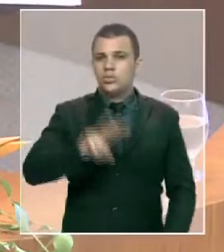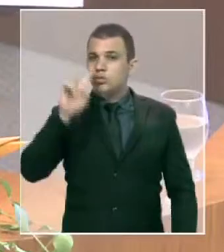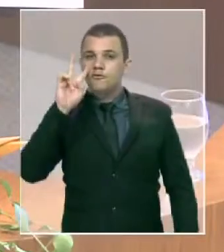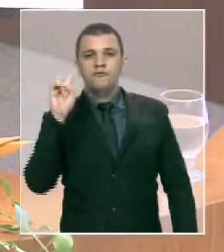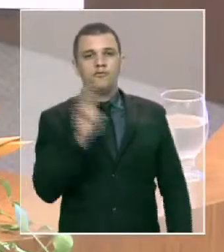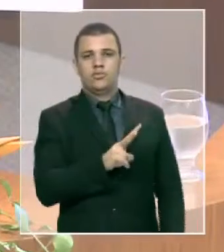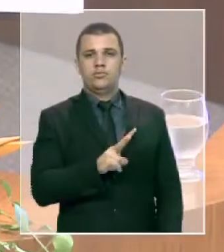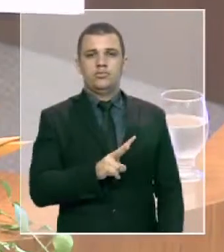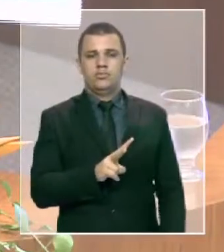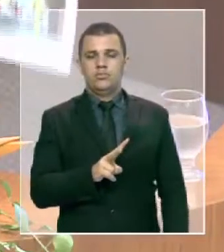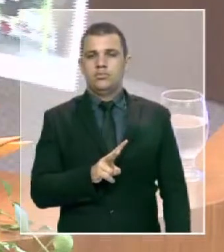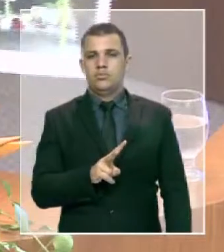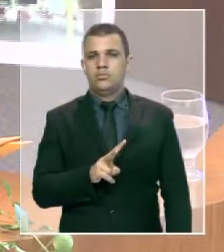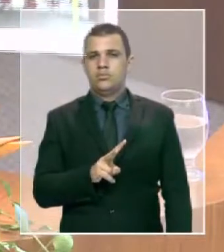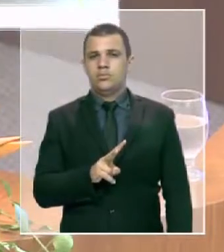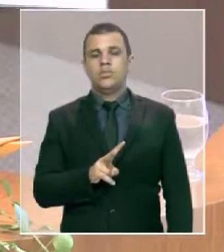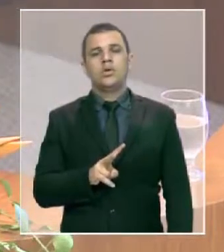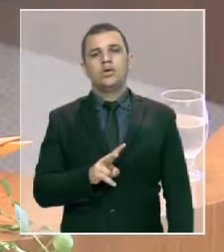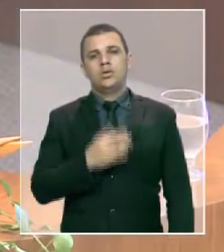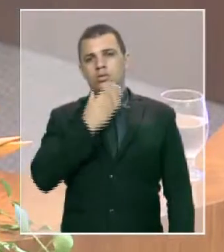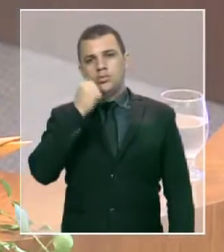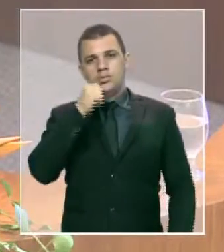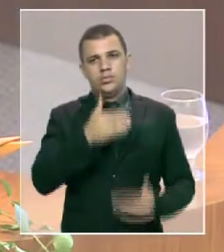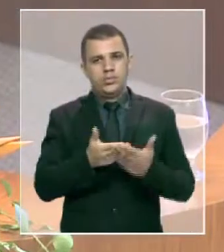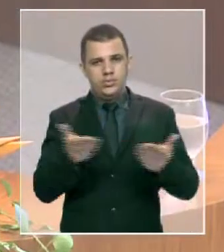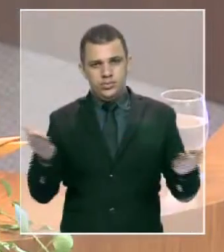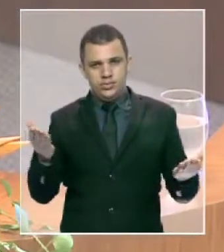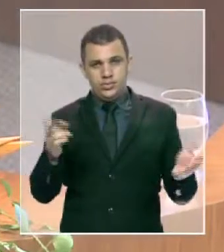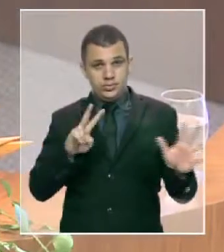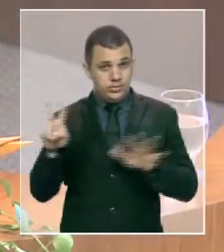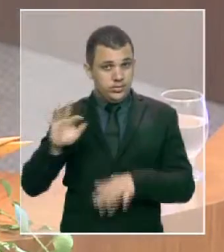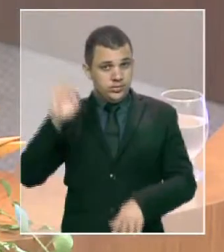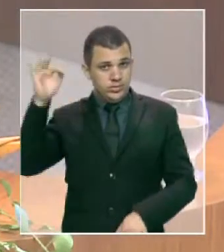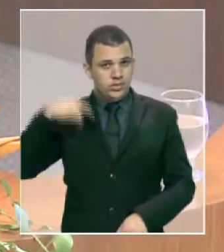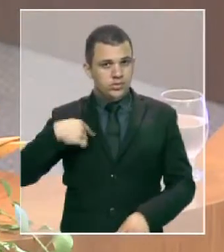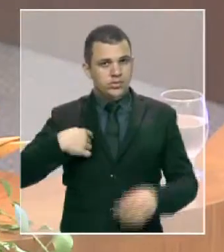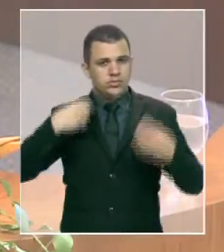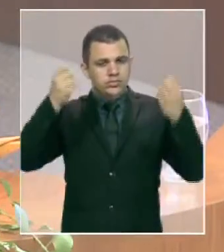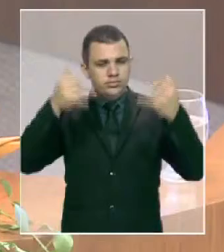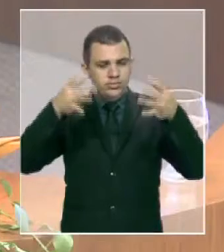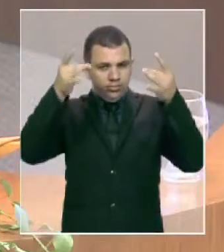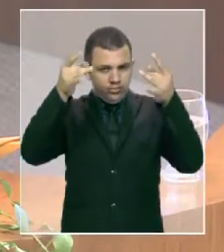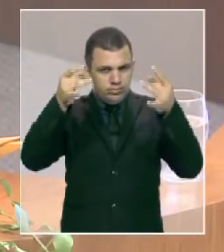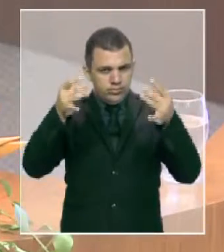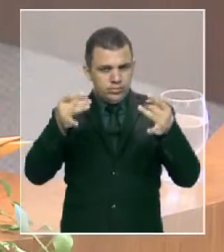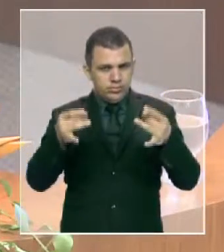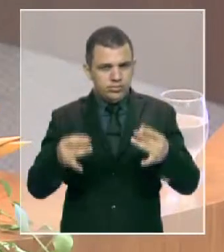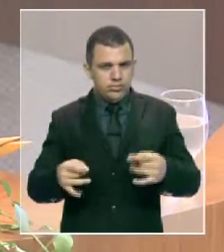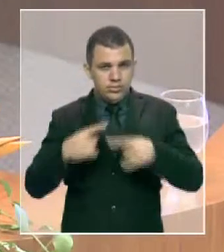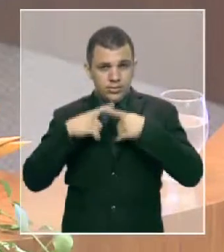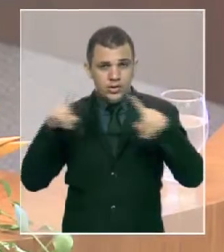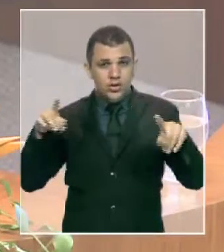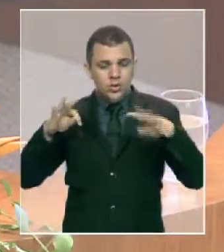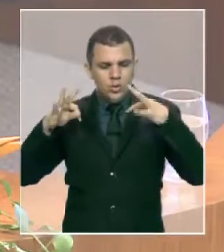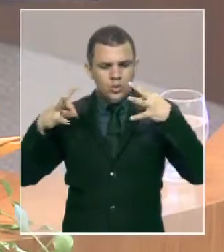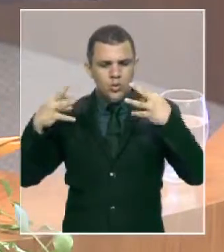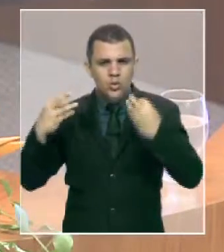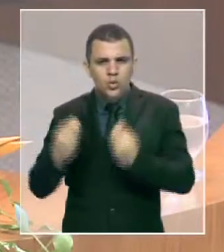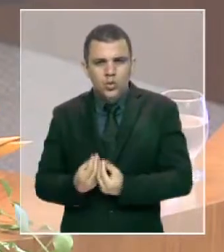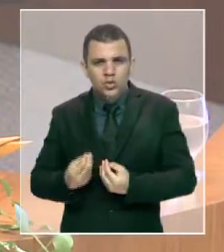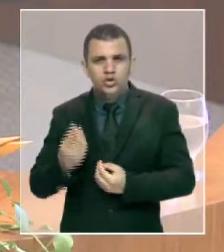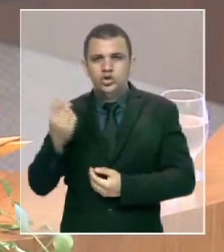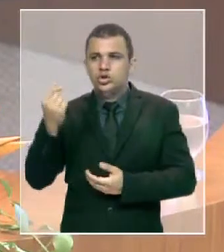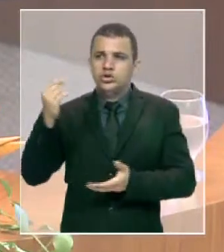Senhoras e senhores, na semana que vem eu vou fazer um trabalho detalhado e uma denúncia detalhada de todas as verbas recebidas